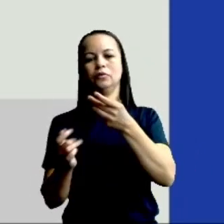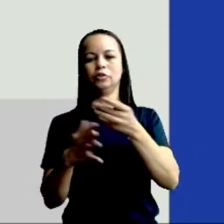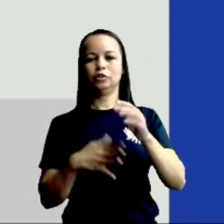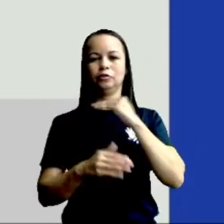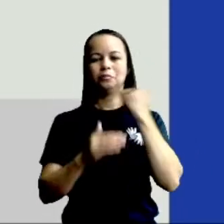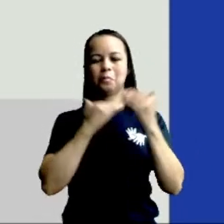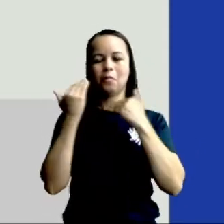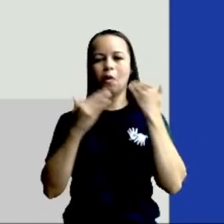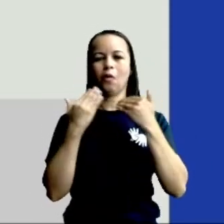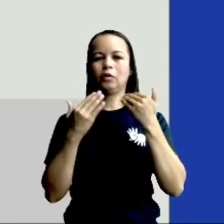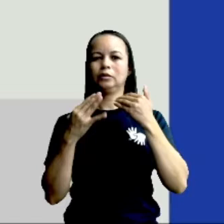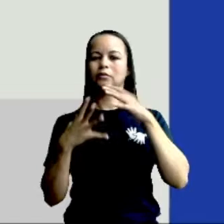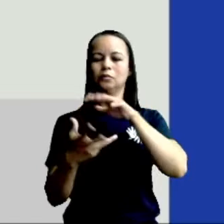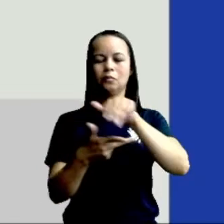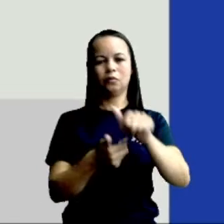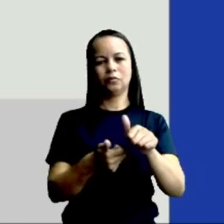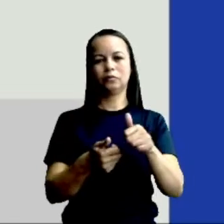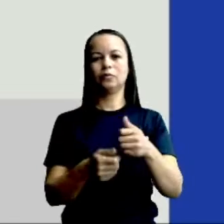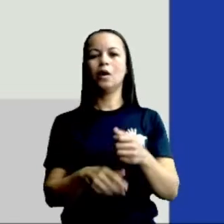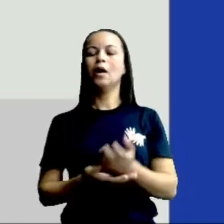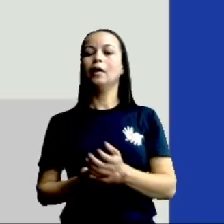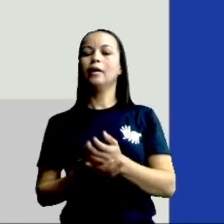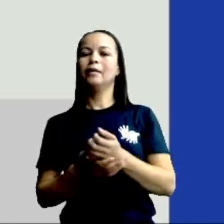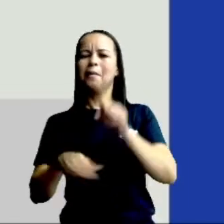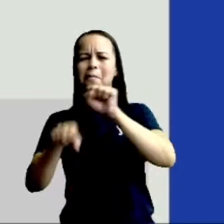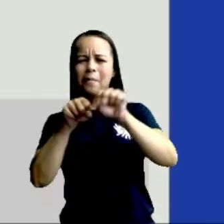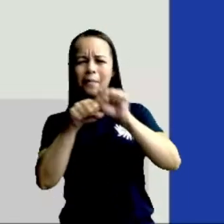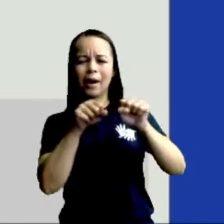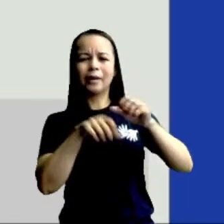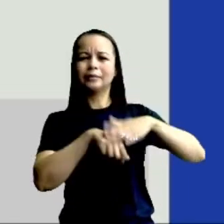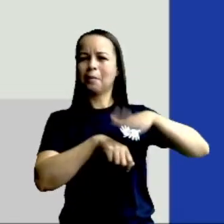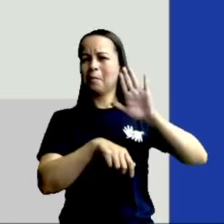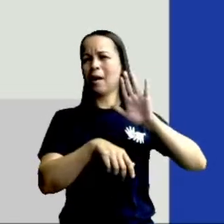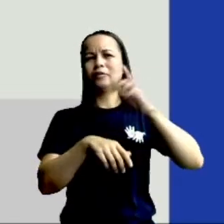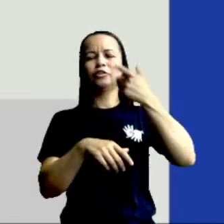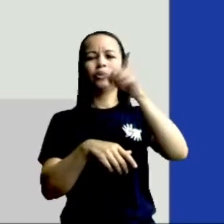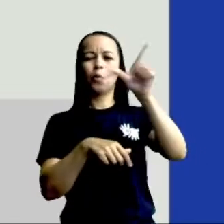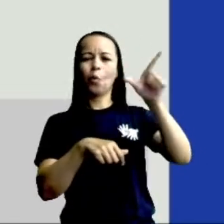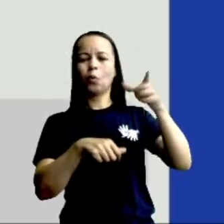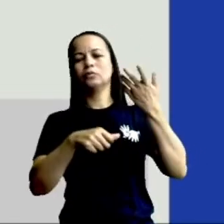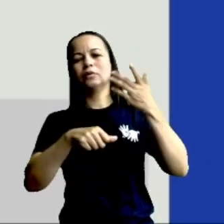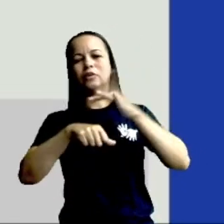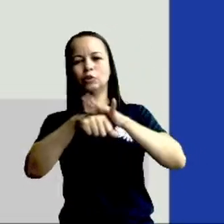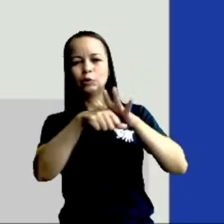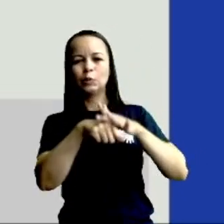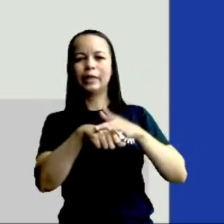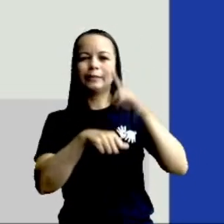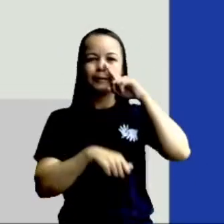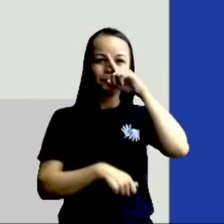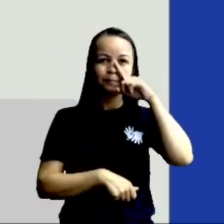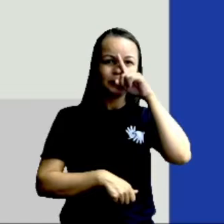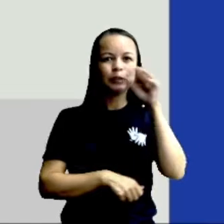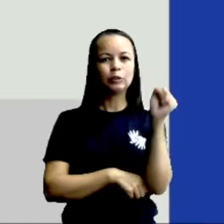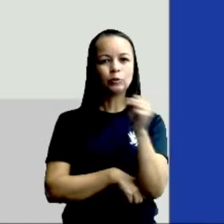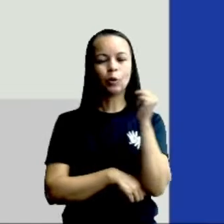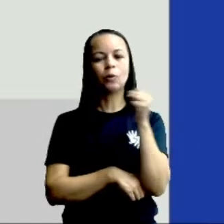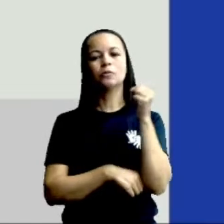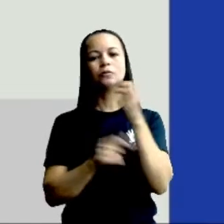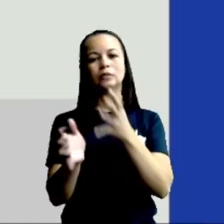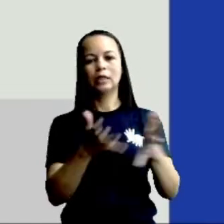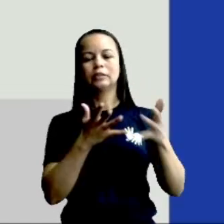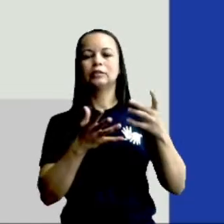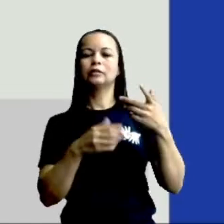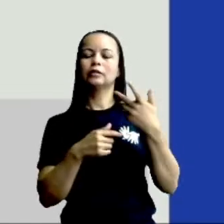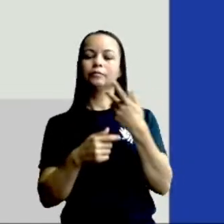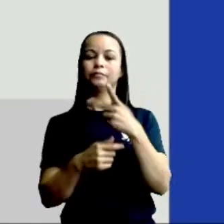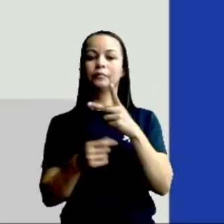mundo, matando até mesmo do que outras doenças mais graves, como AIDS, malária. Estudos revelam que esse tipo de poluição